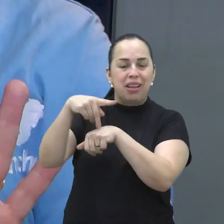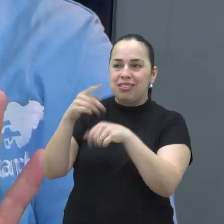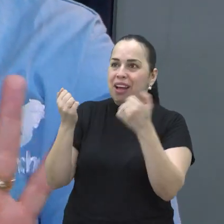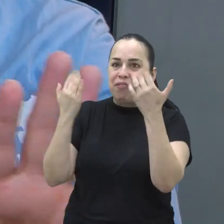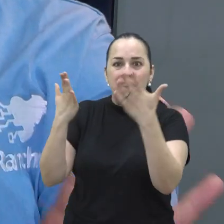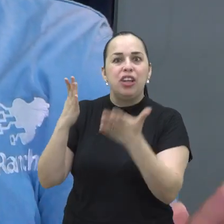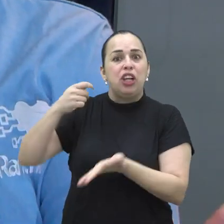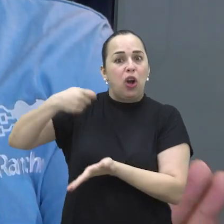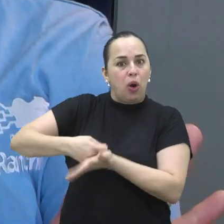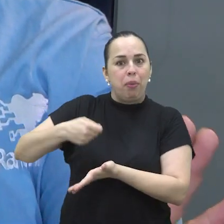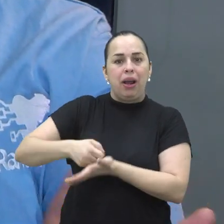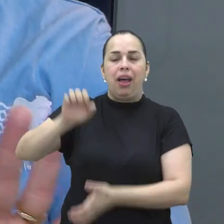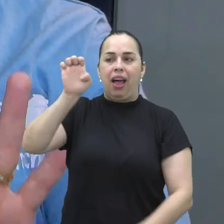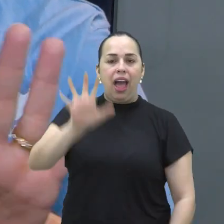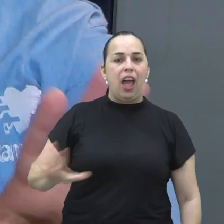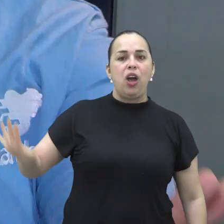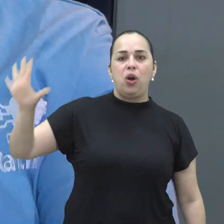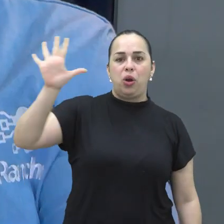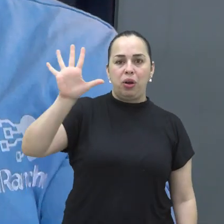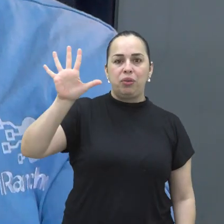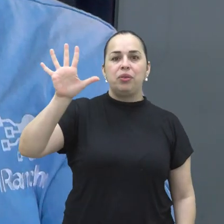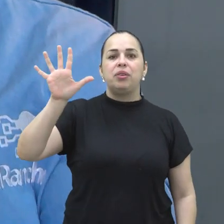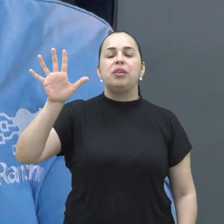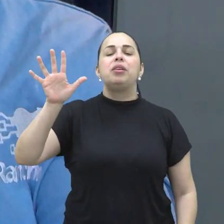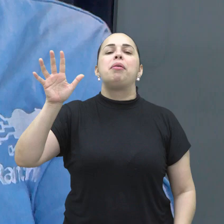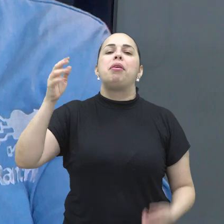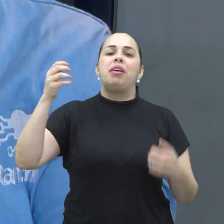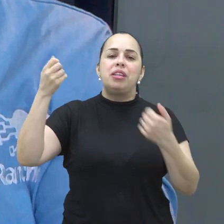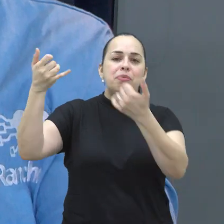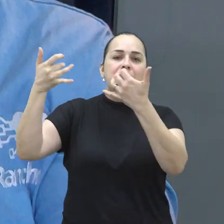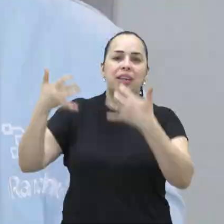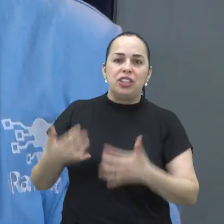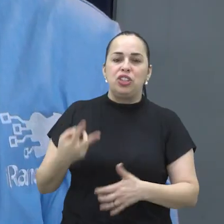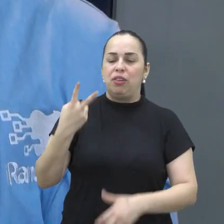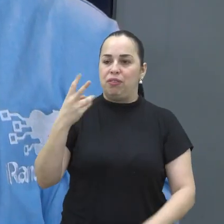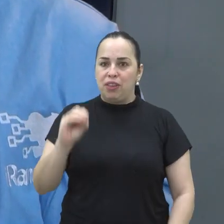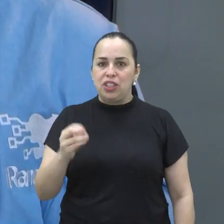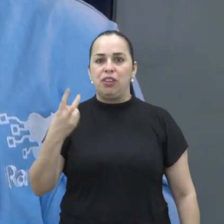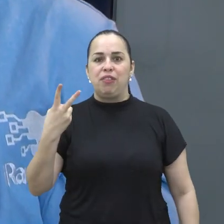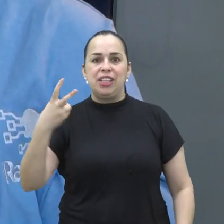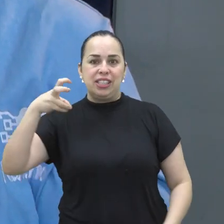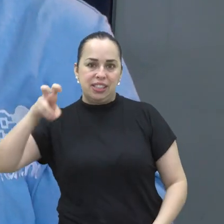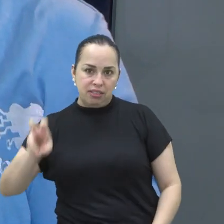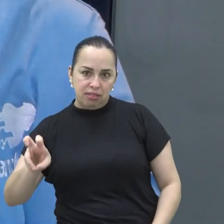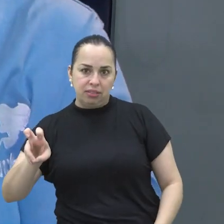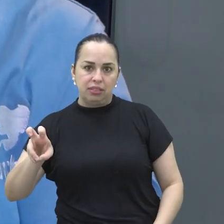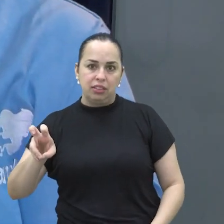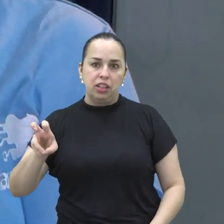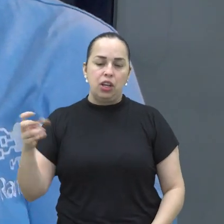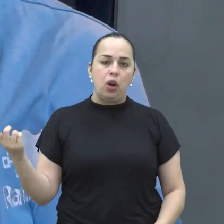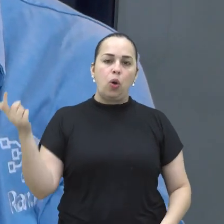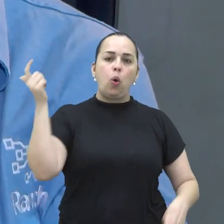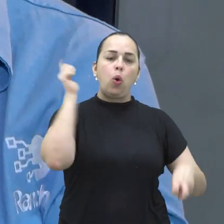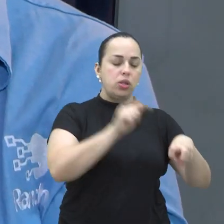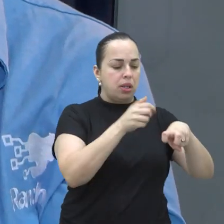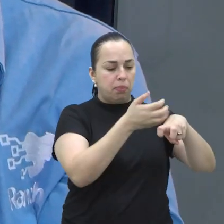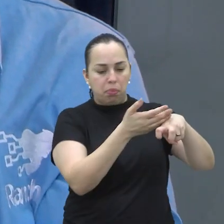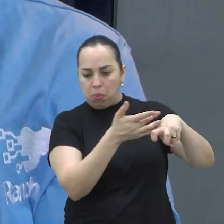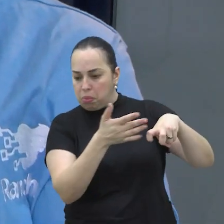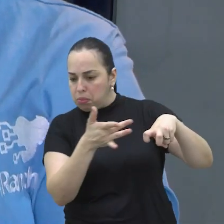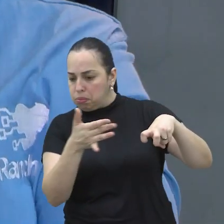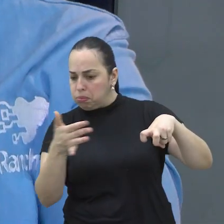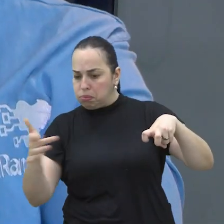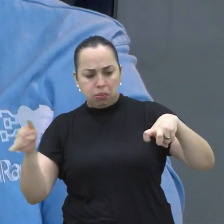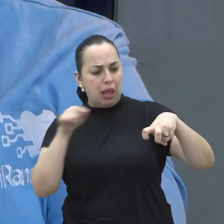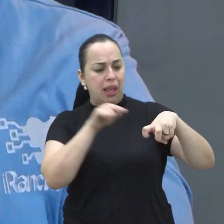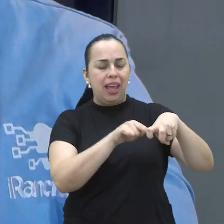Então, enquanto eu tenho Europa dizendo que a partir de 2025 é importante eu conseguir rastrear aquele